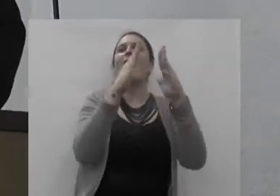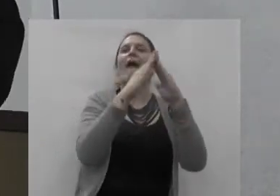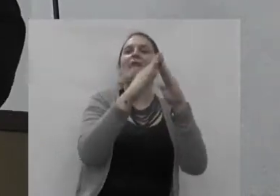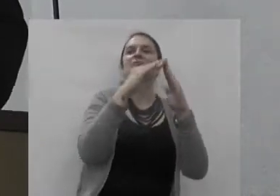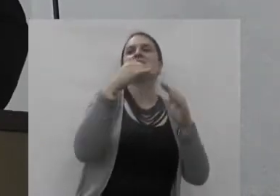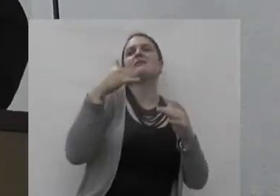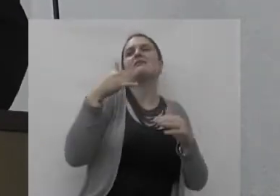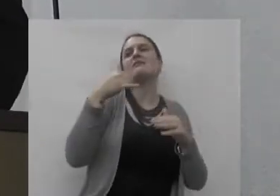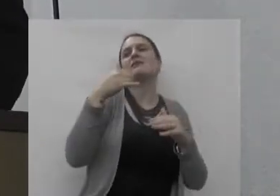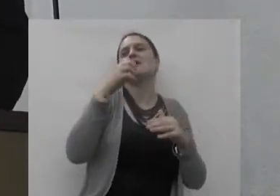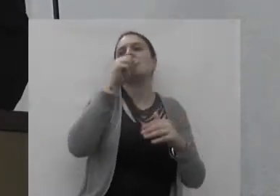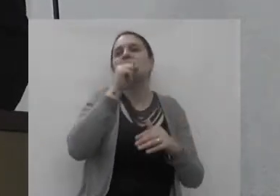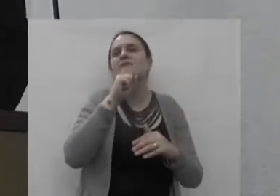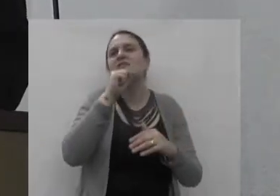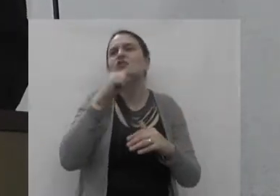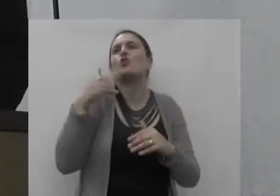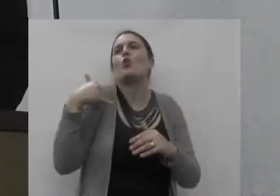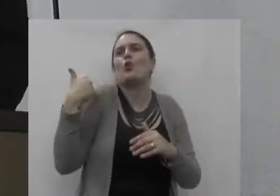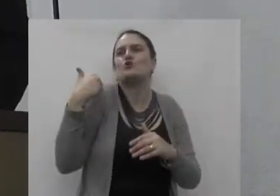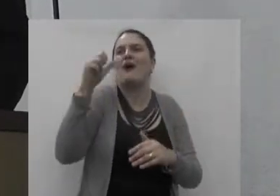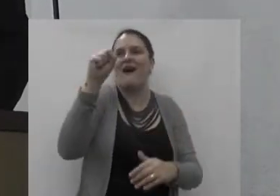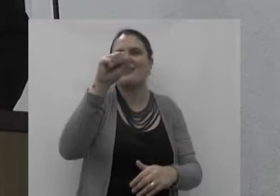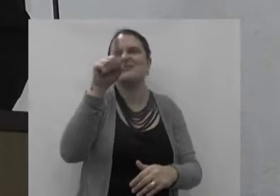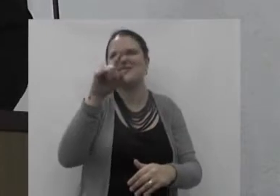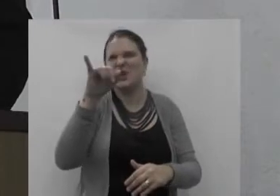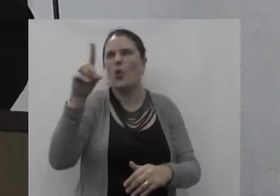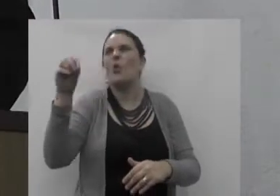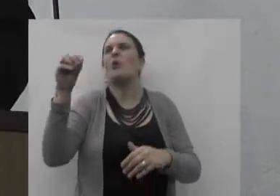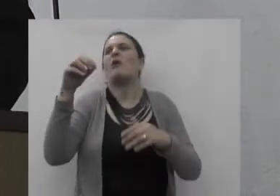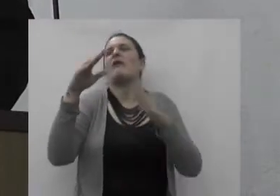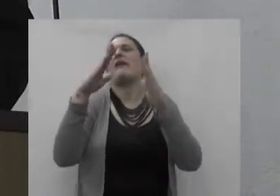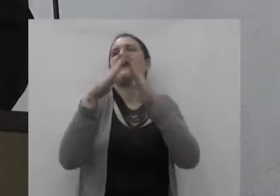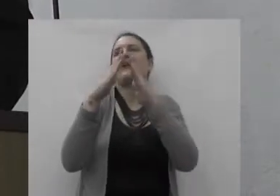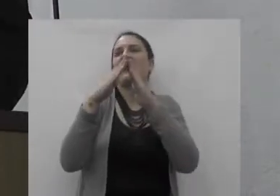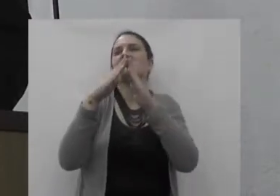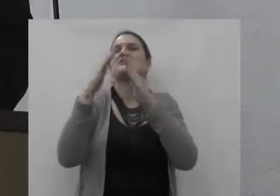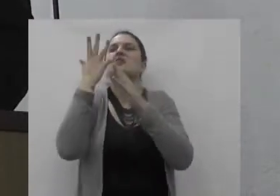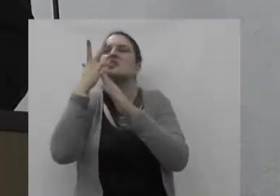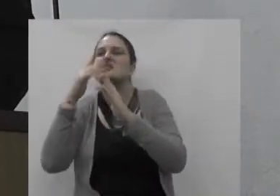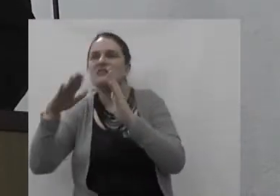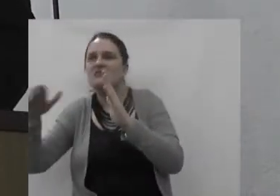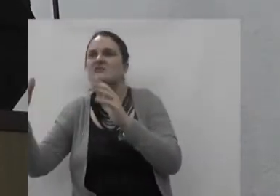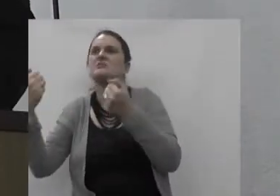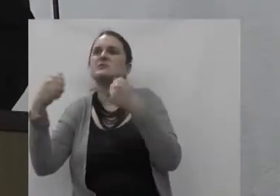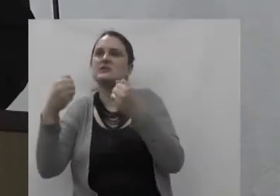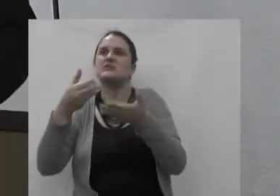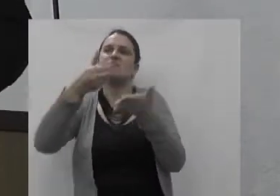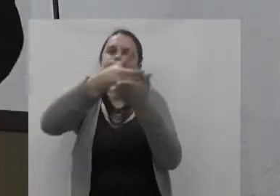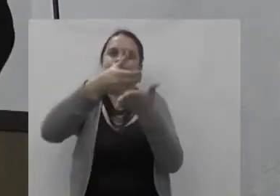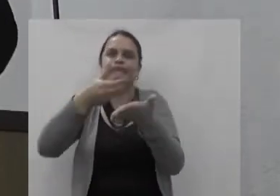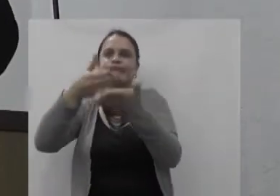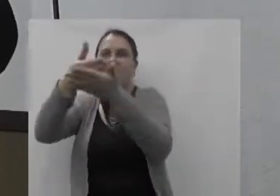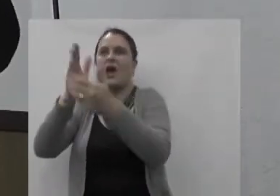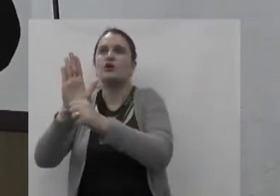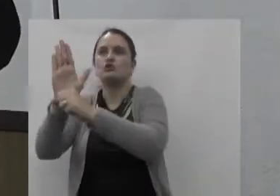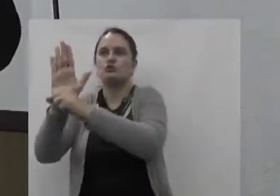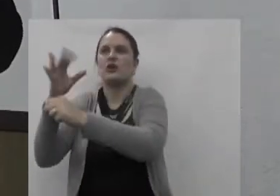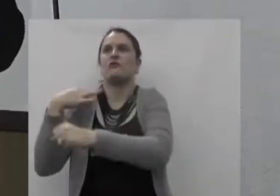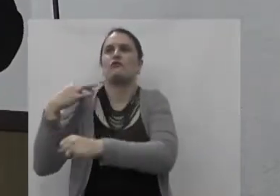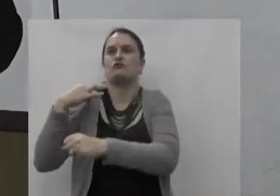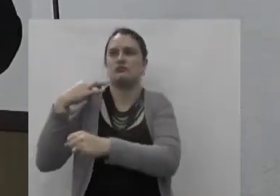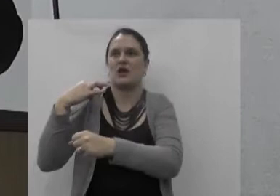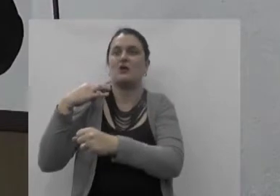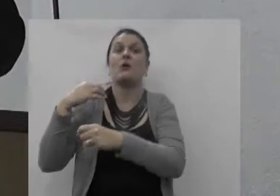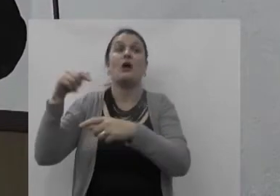para as associações e para todos os lugares que necessitam de um apoio. Nós sabemos que